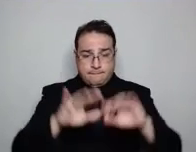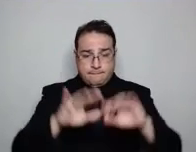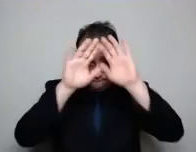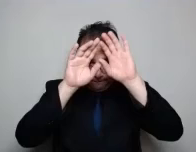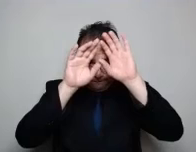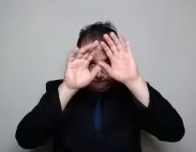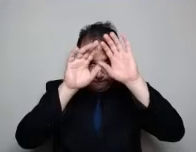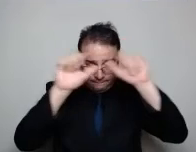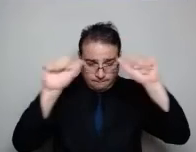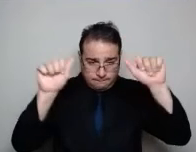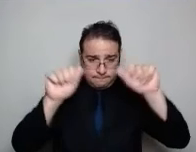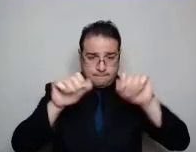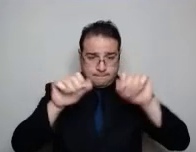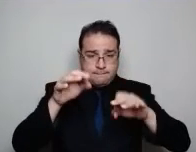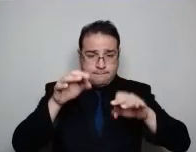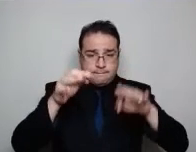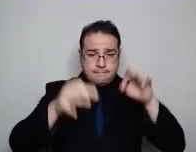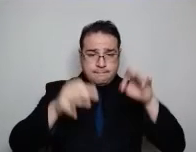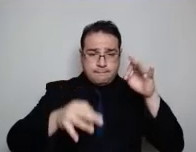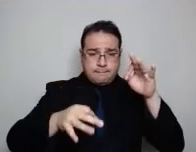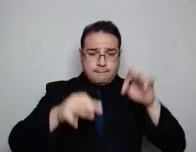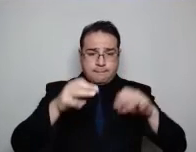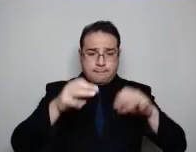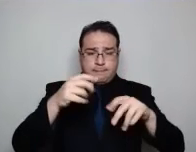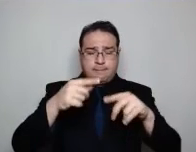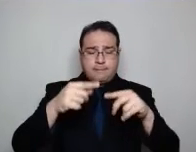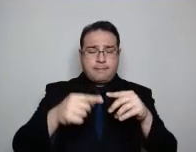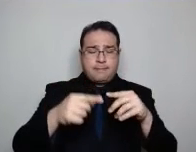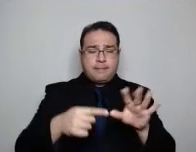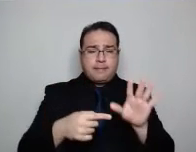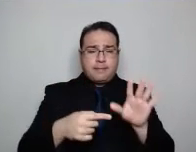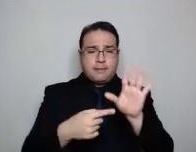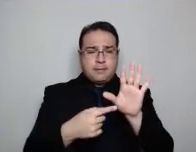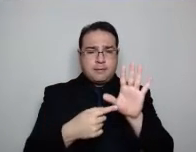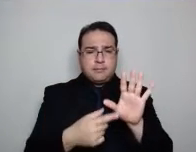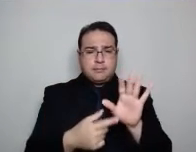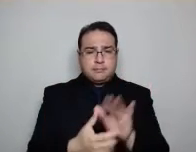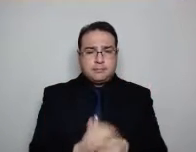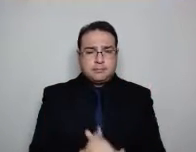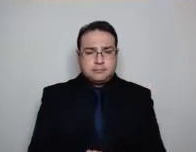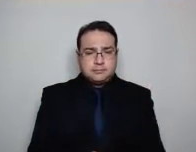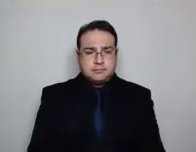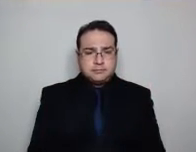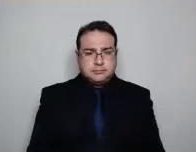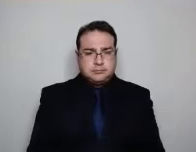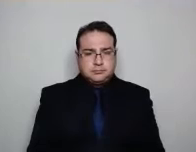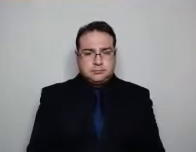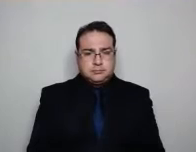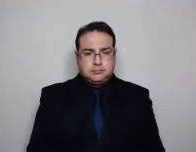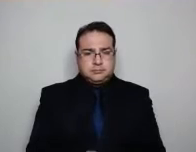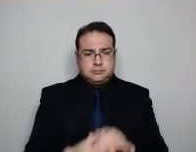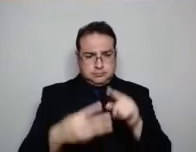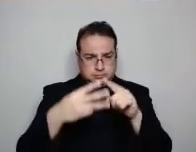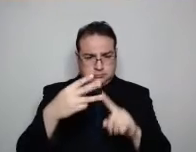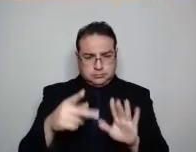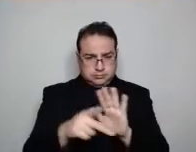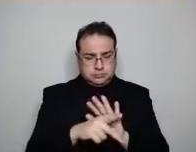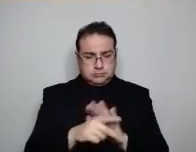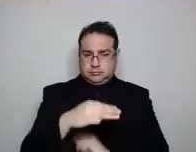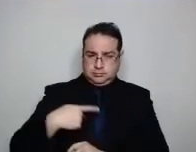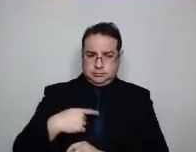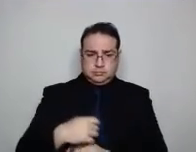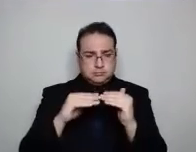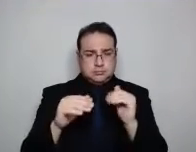Público desfavoráveis a essa forma de guarda. Então, são essas razões que se pede